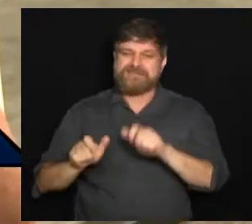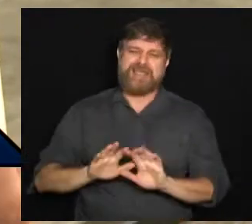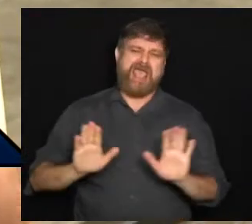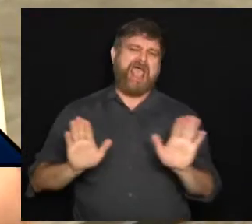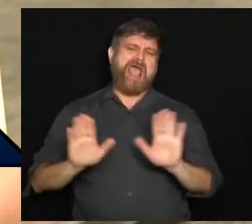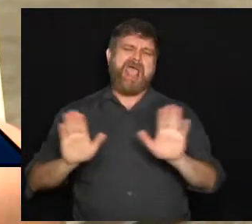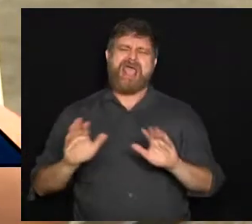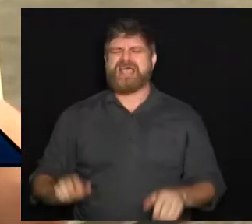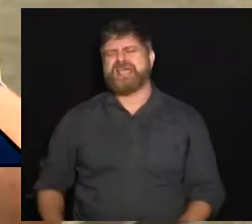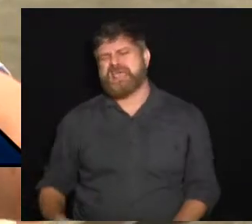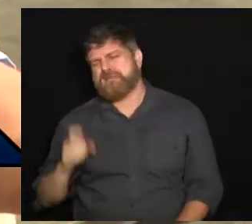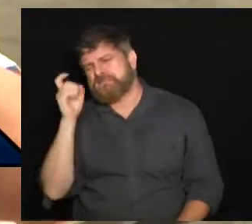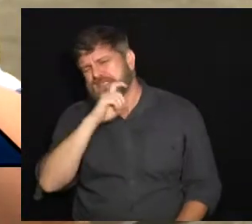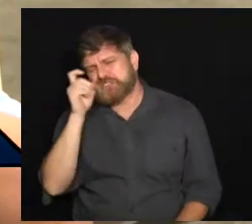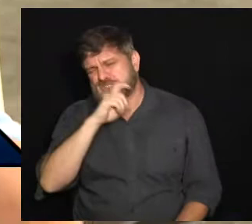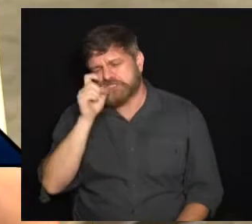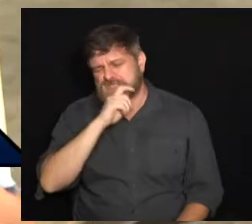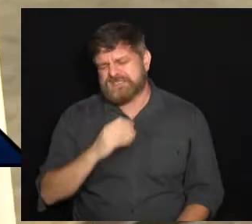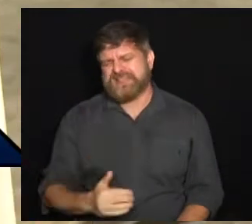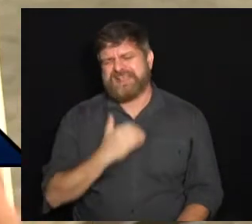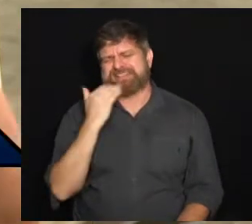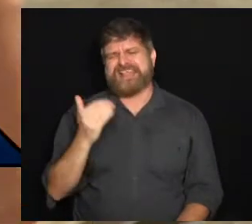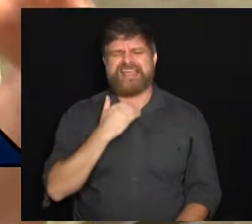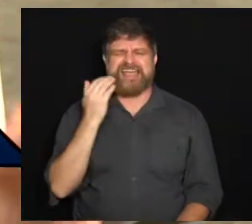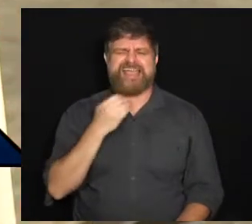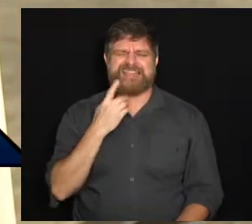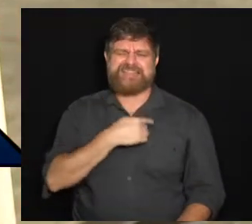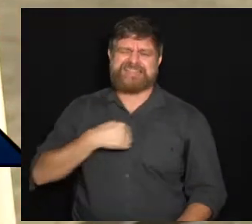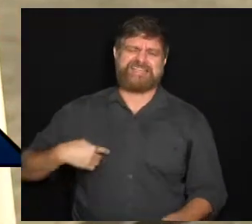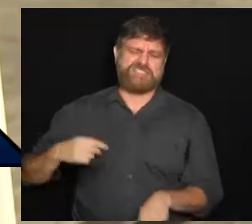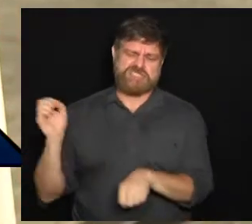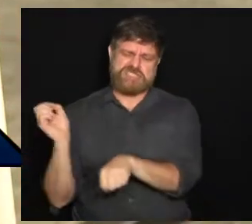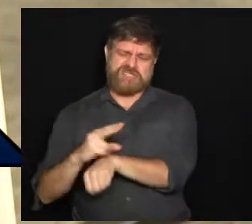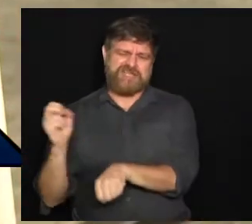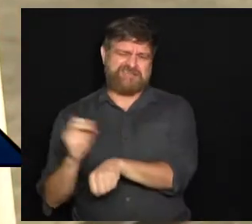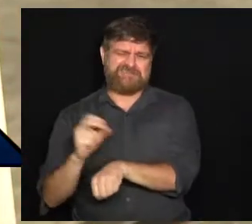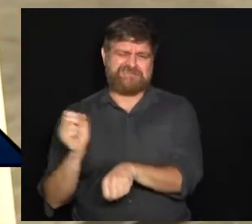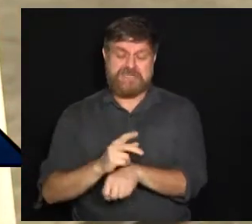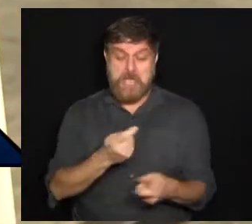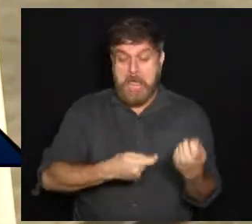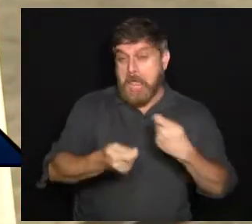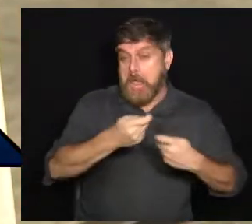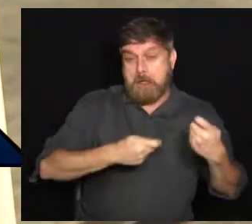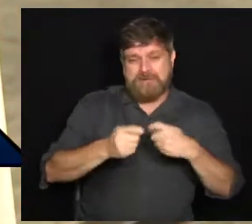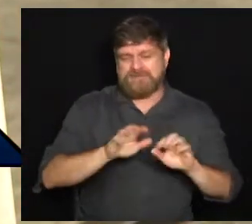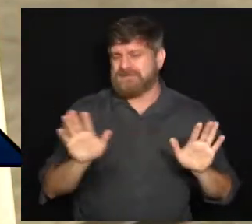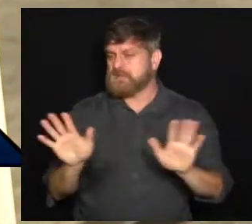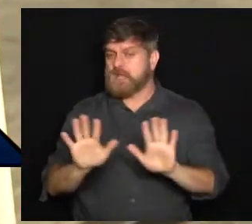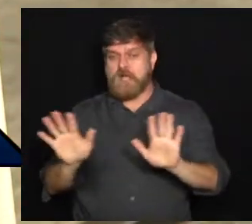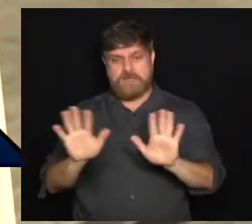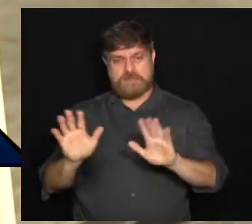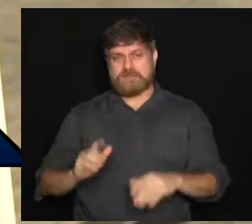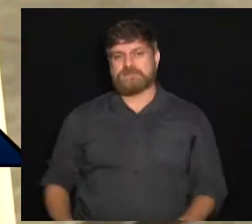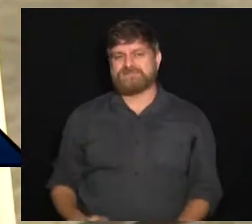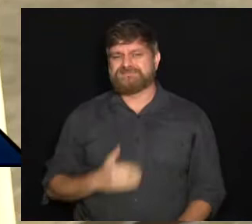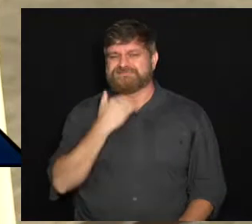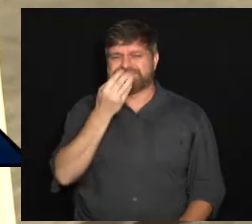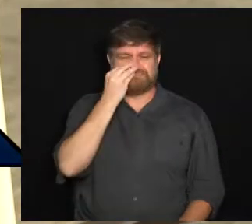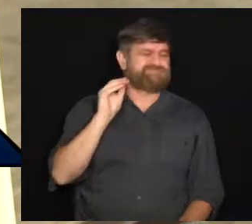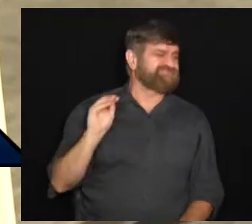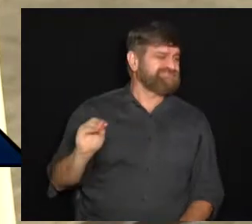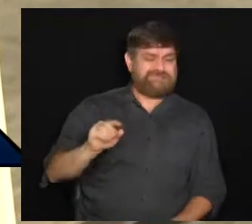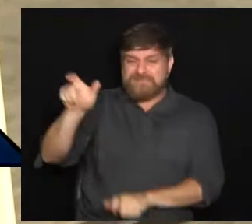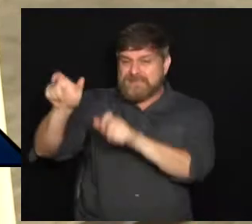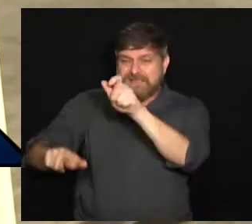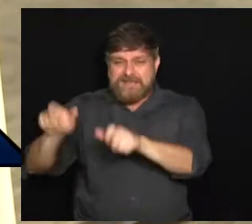é fake news, que isso é conversa, que isso é vírus que veio da China para mexer na economia. Não tem nem bola. Quem fala isso são